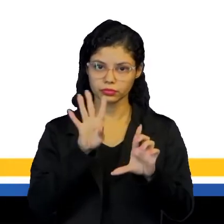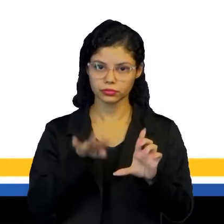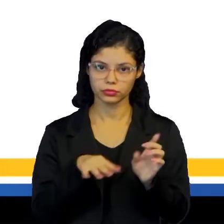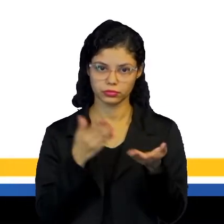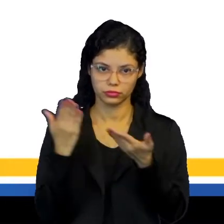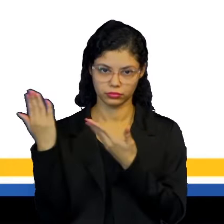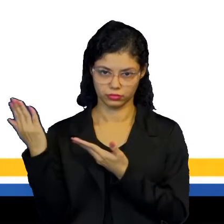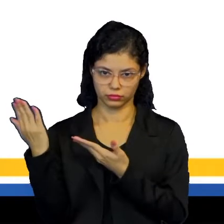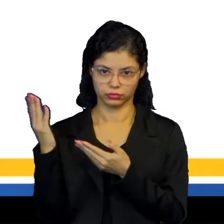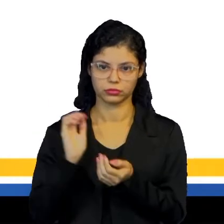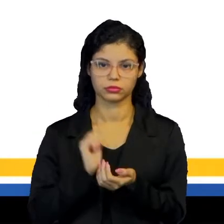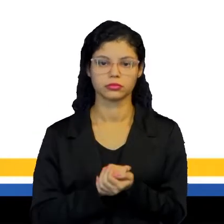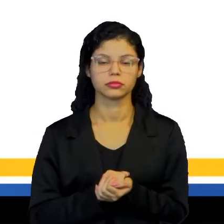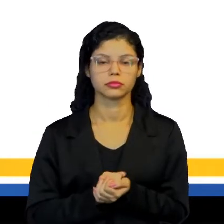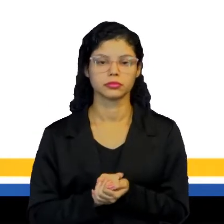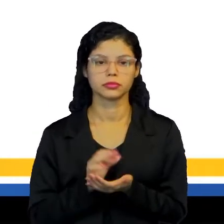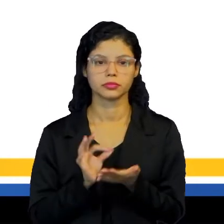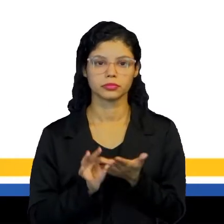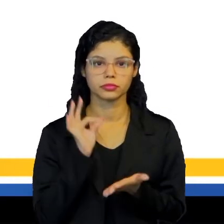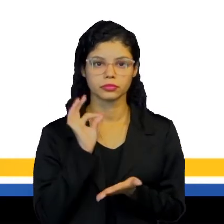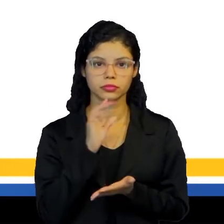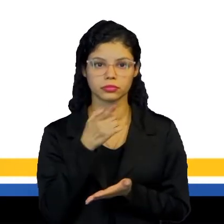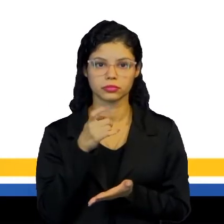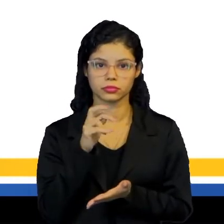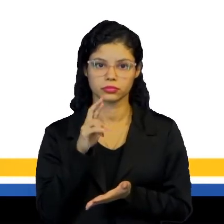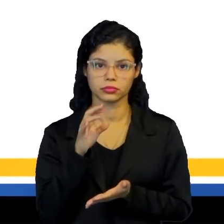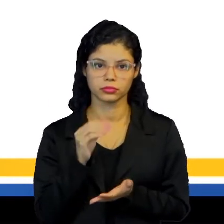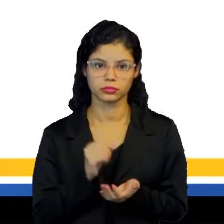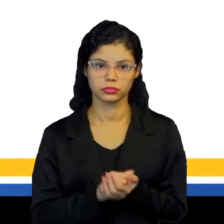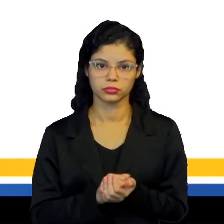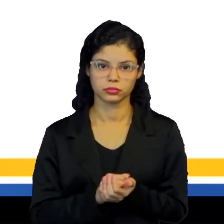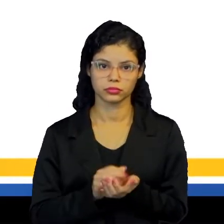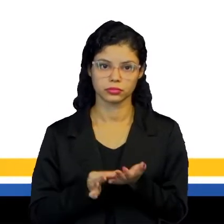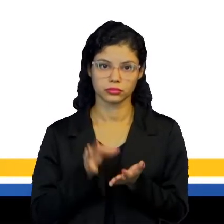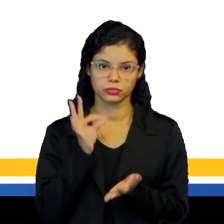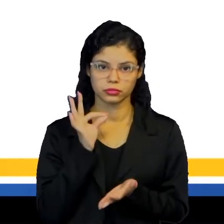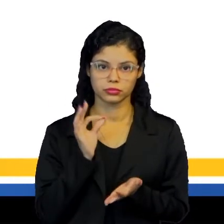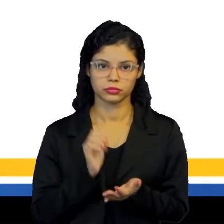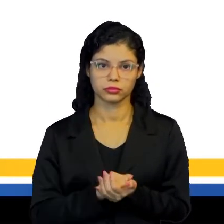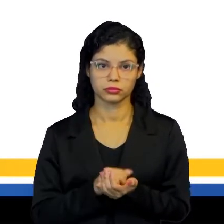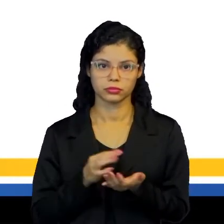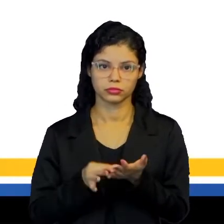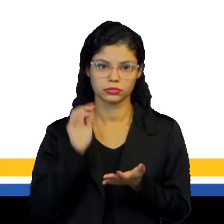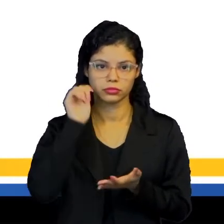mostrando o café expresso, o café filtrado, o